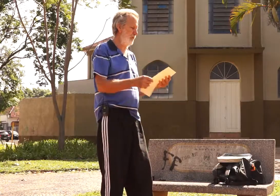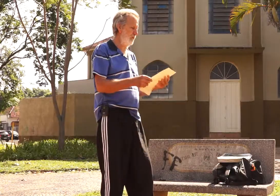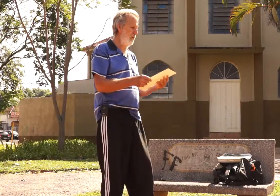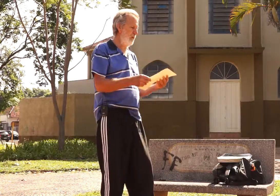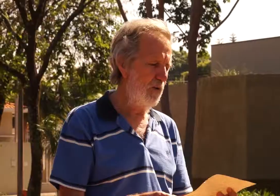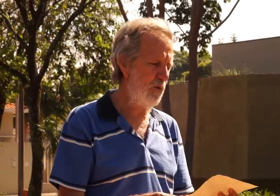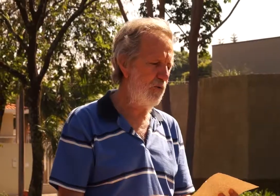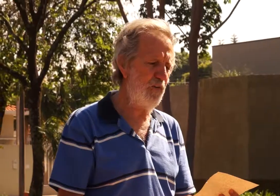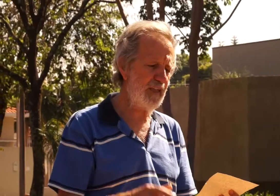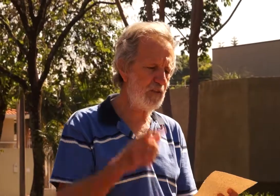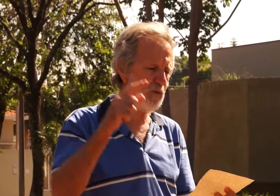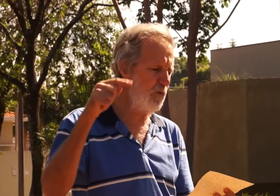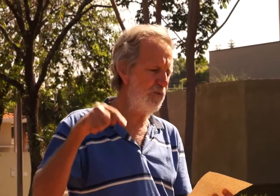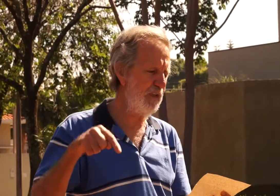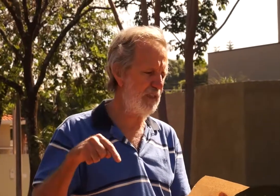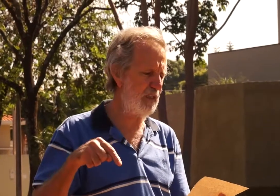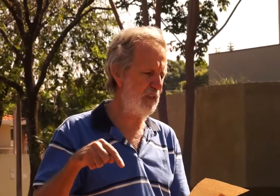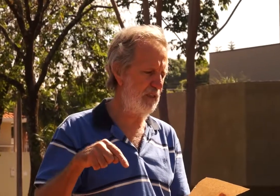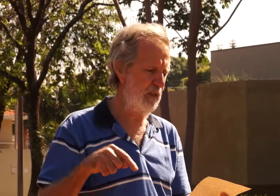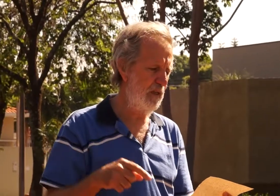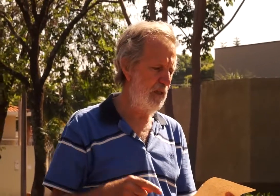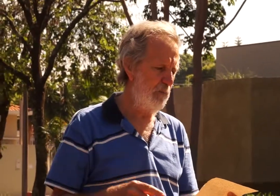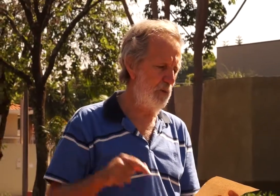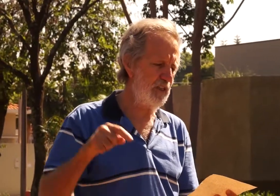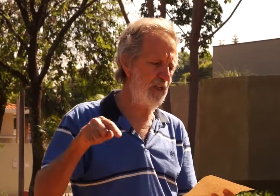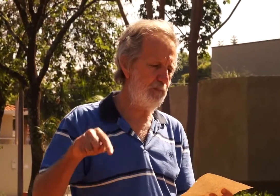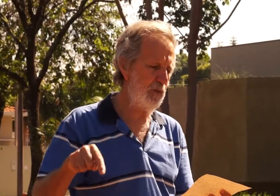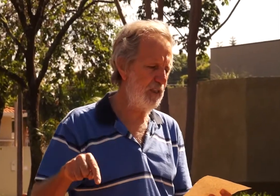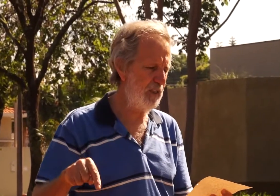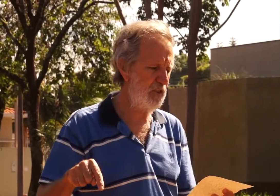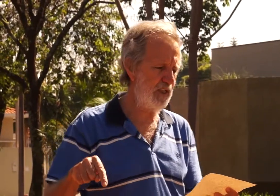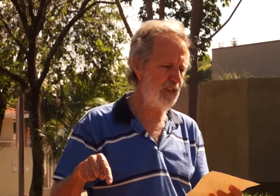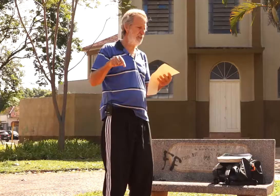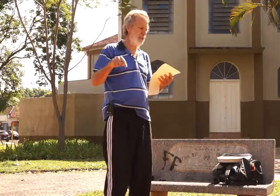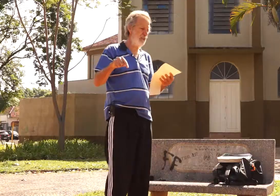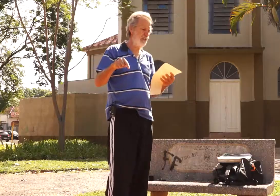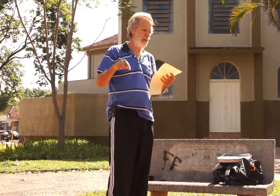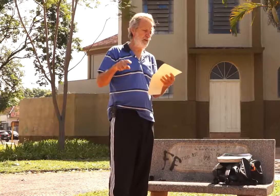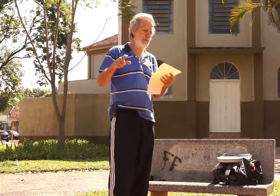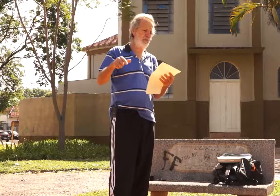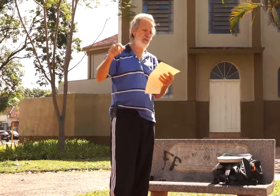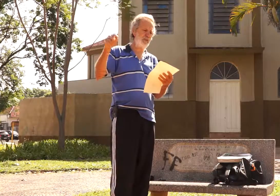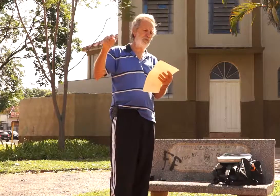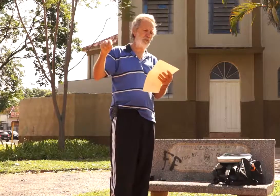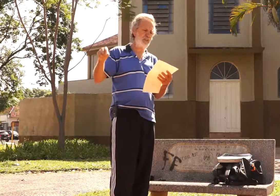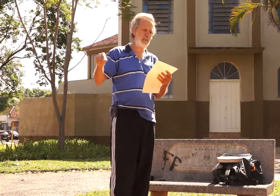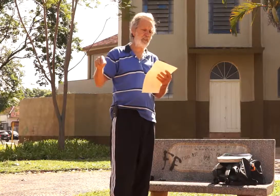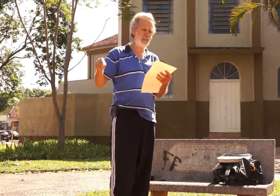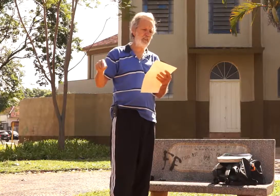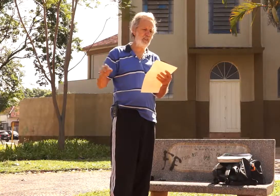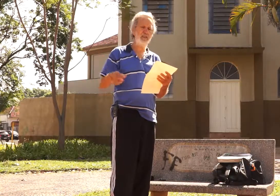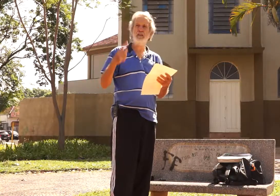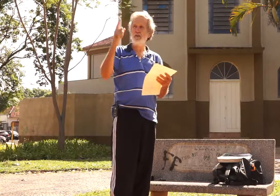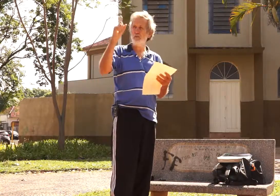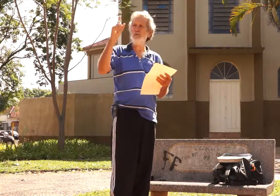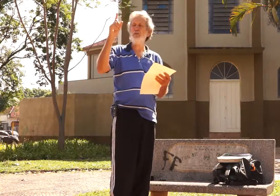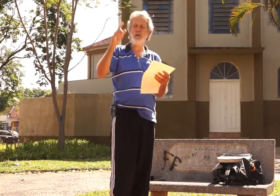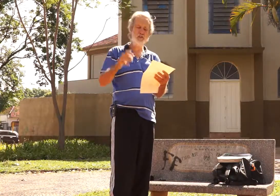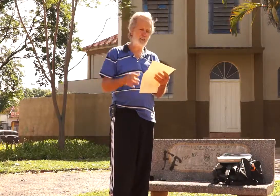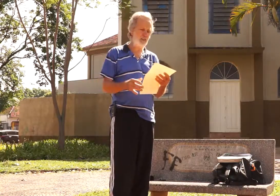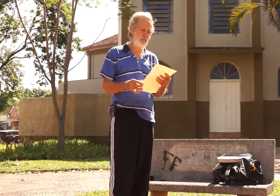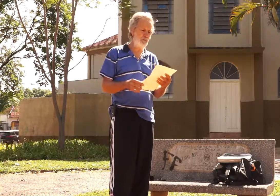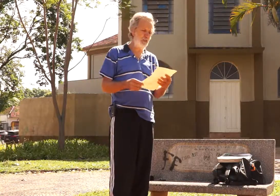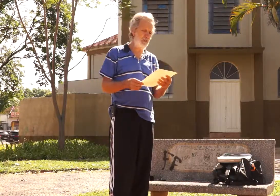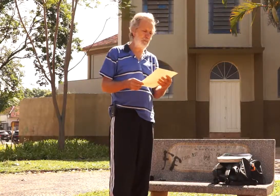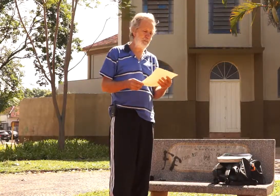depoimento. Confesso não o vi nascer, pois depois é que cheguei, mas vendo você crescer, muito